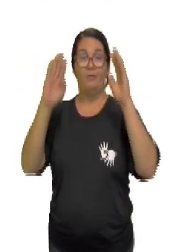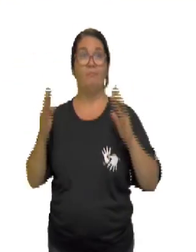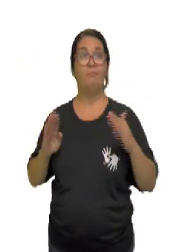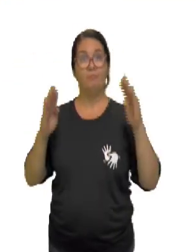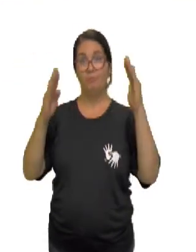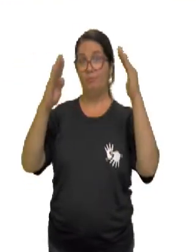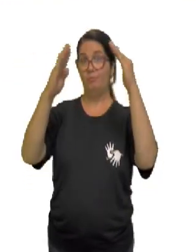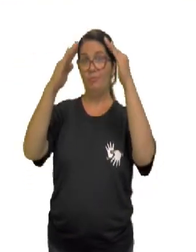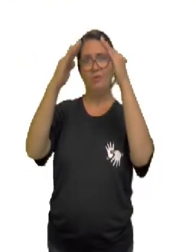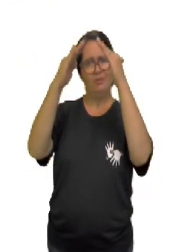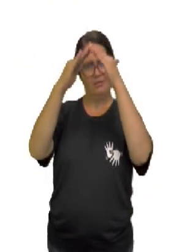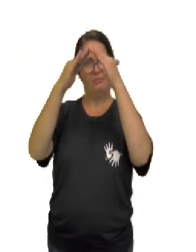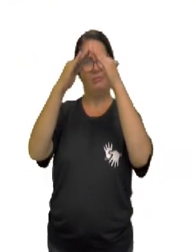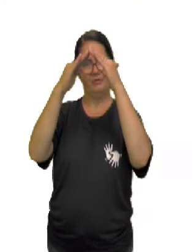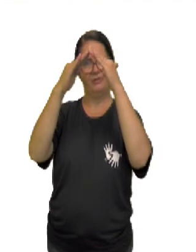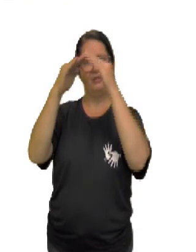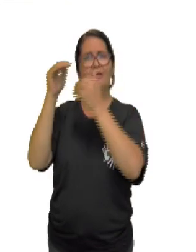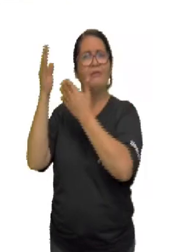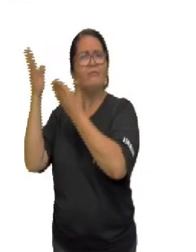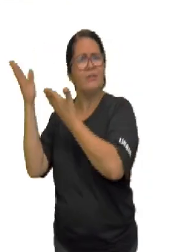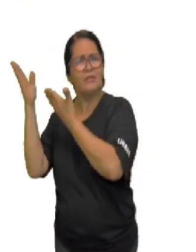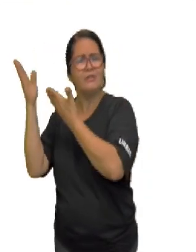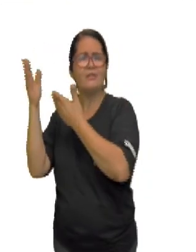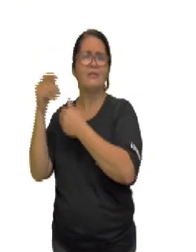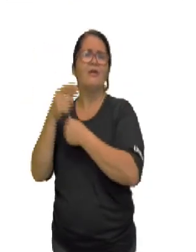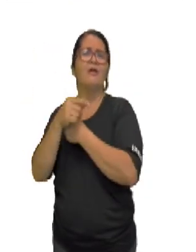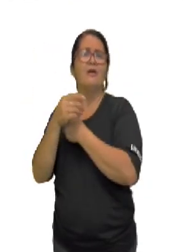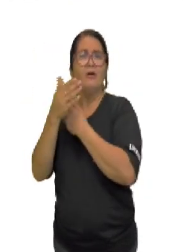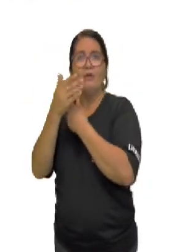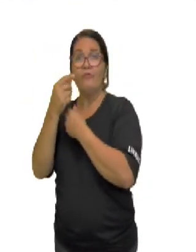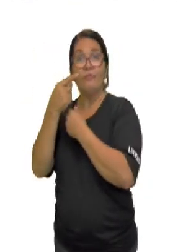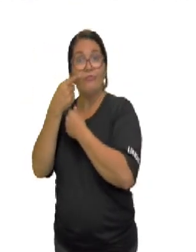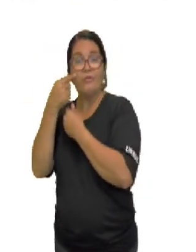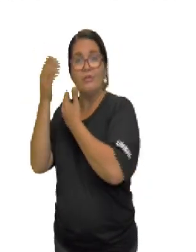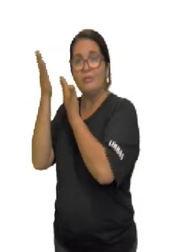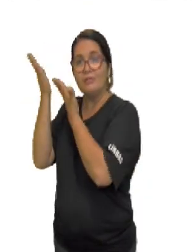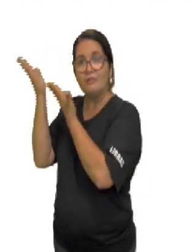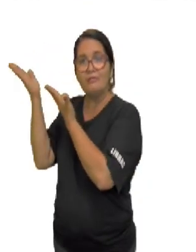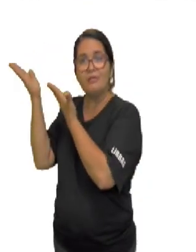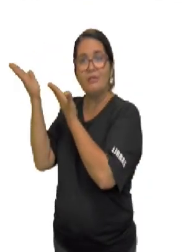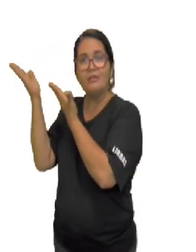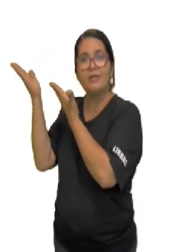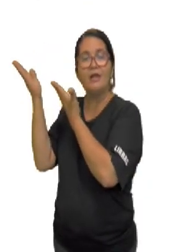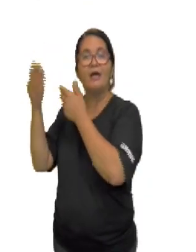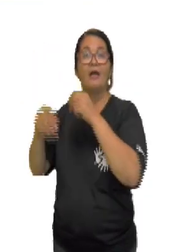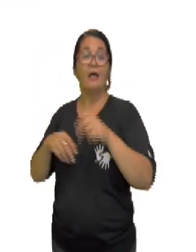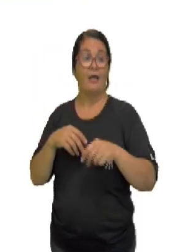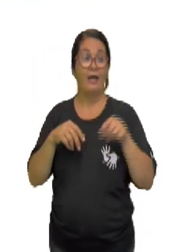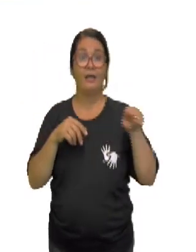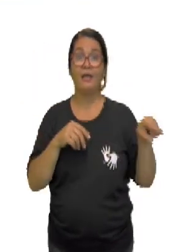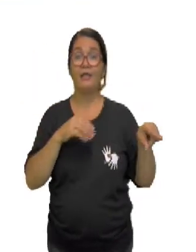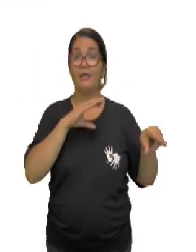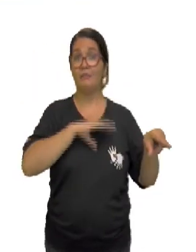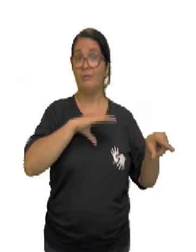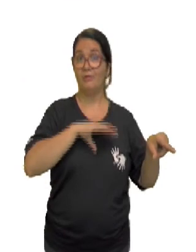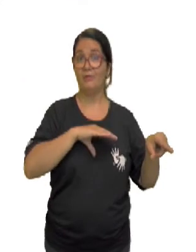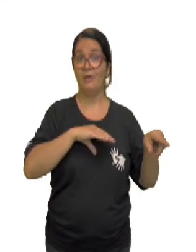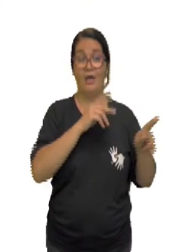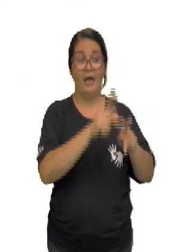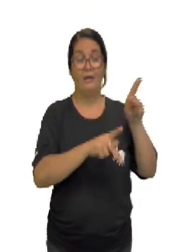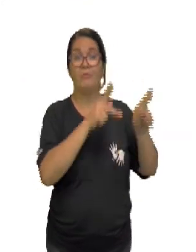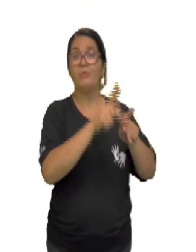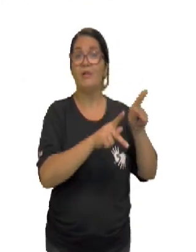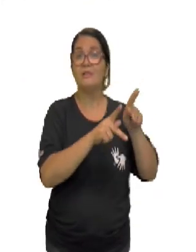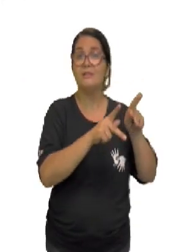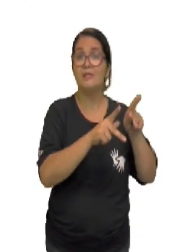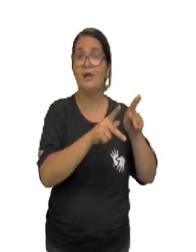interessante, porque se você observar bem, olha aqui o que eu falei, a população tem poucos filhos, a